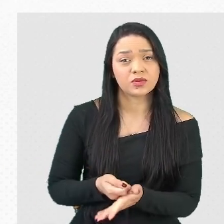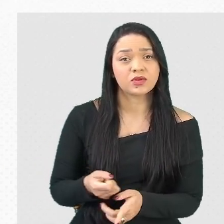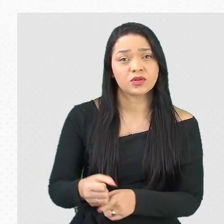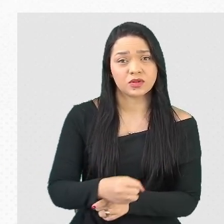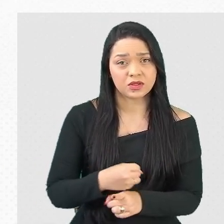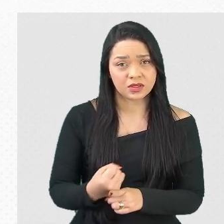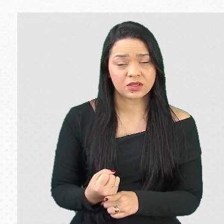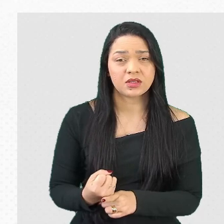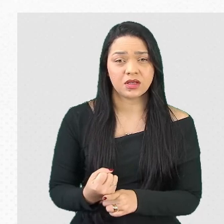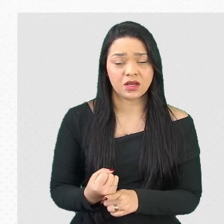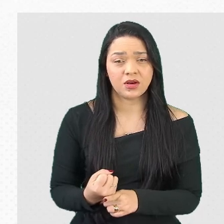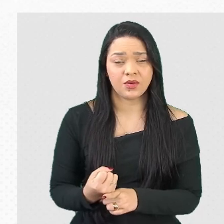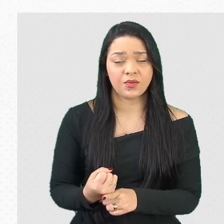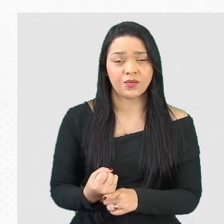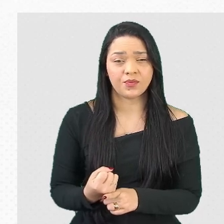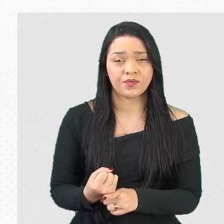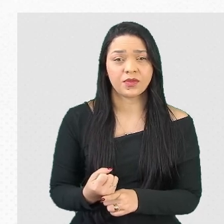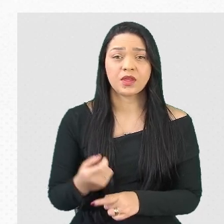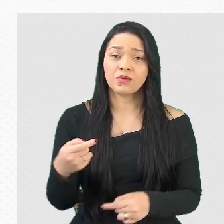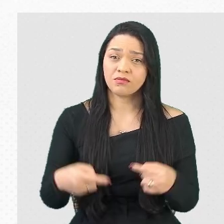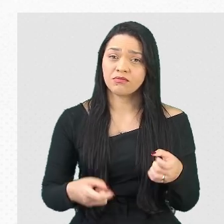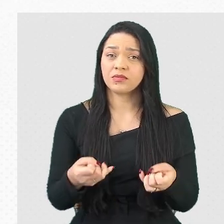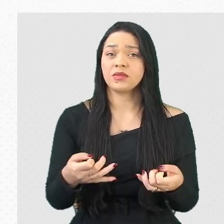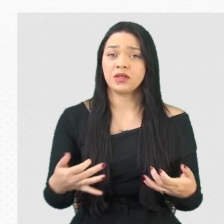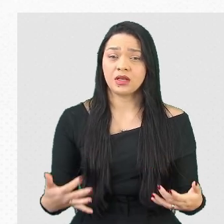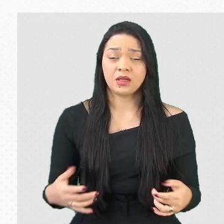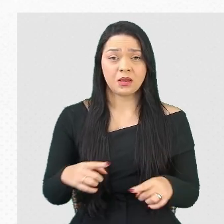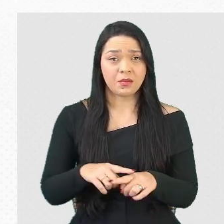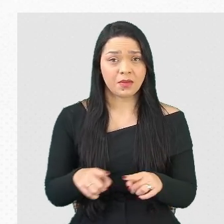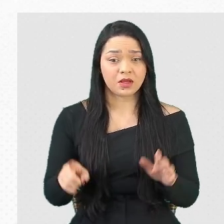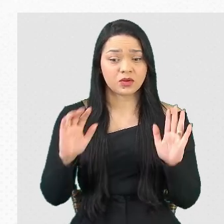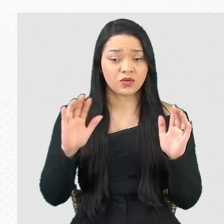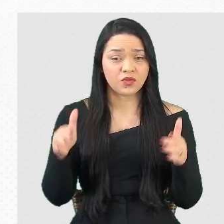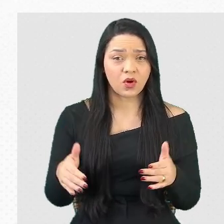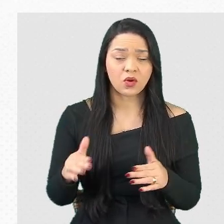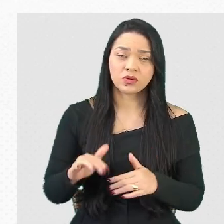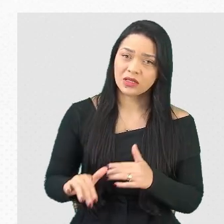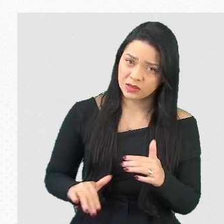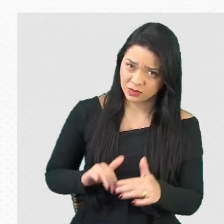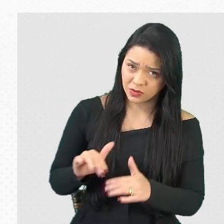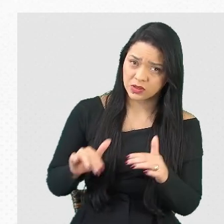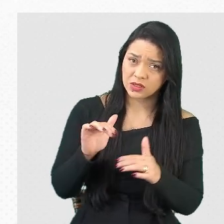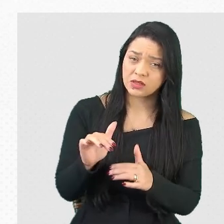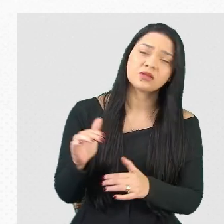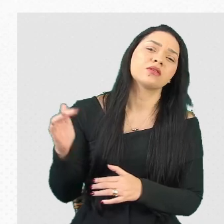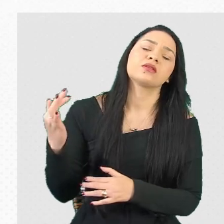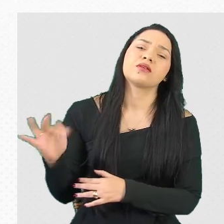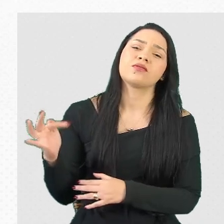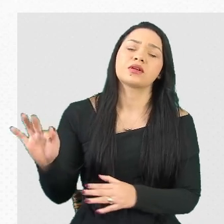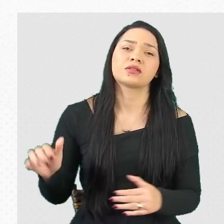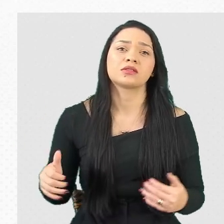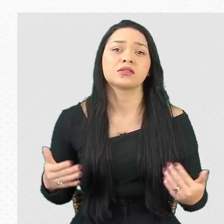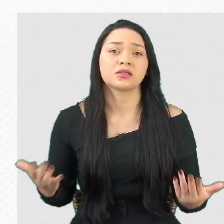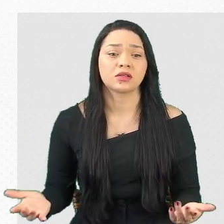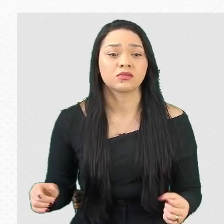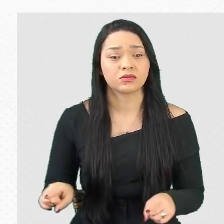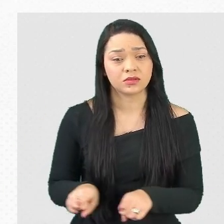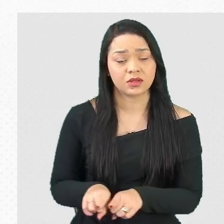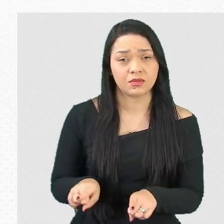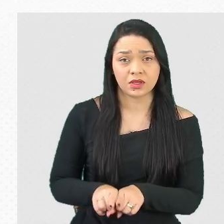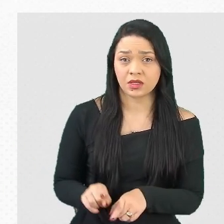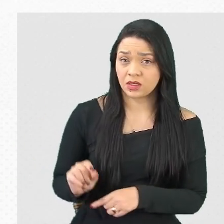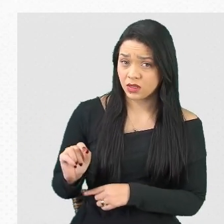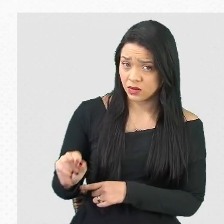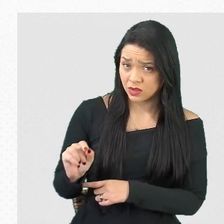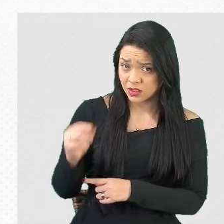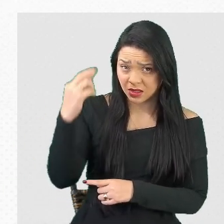politicamente falando. Mas, o epicentro desse processo é na França. Então, diziam também ser os portadores